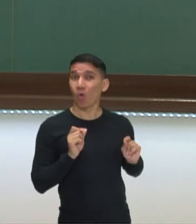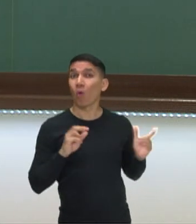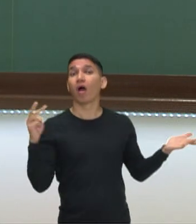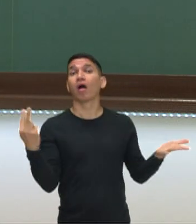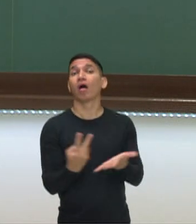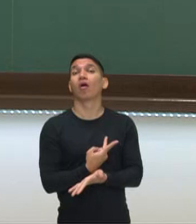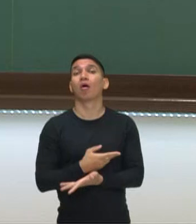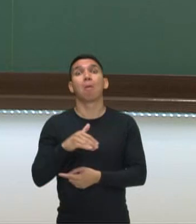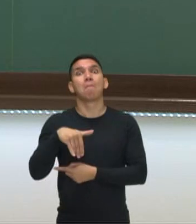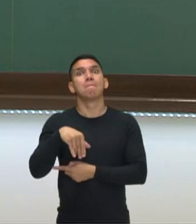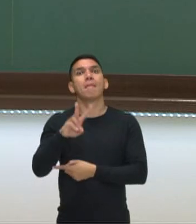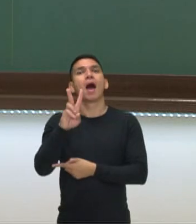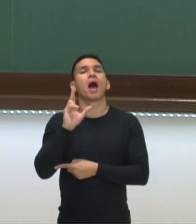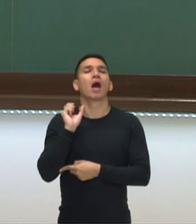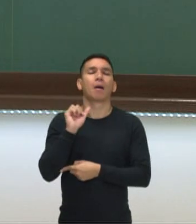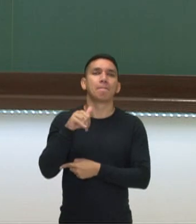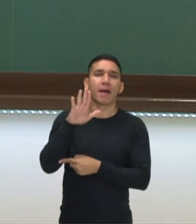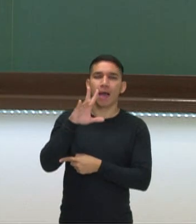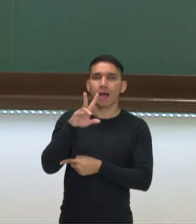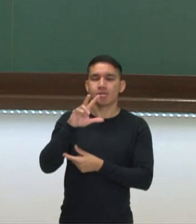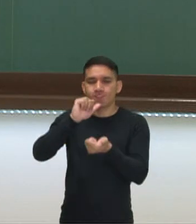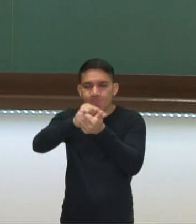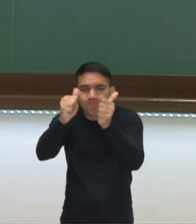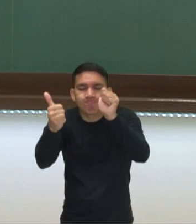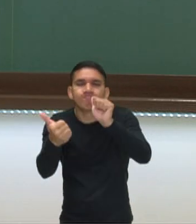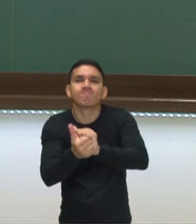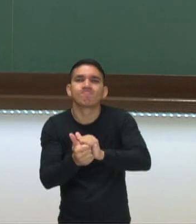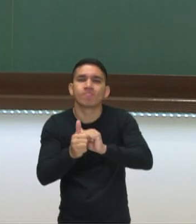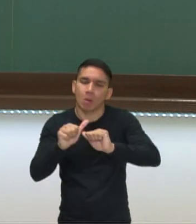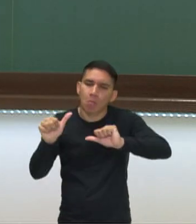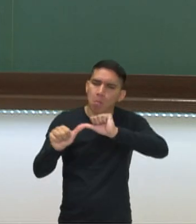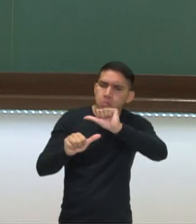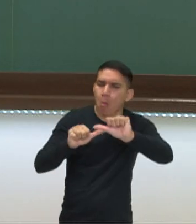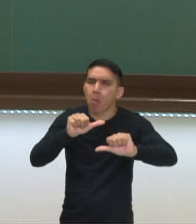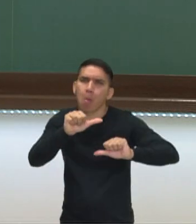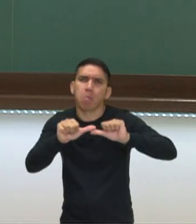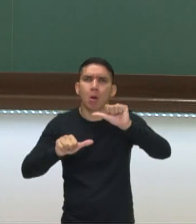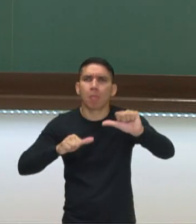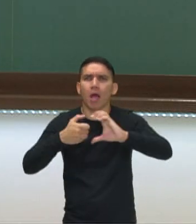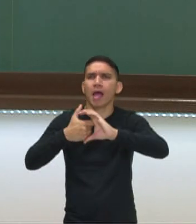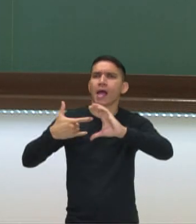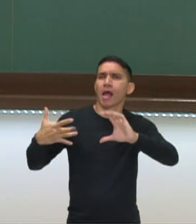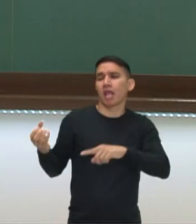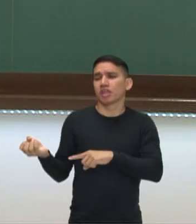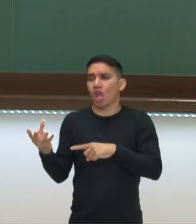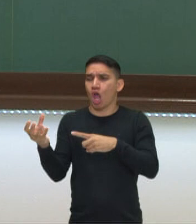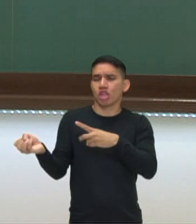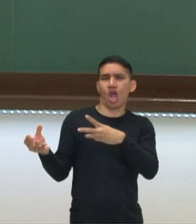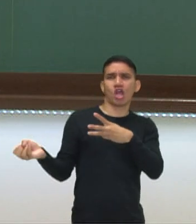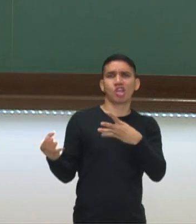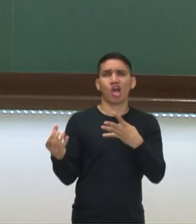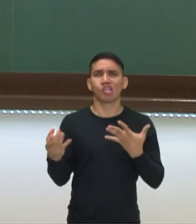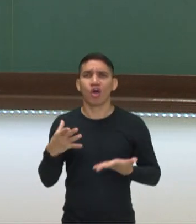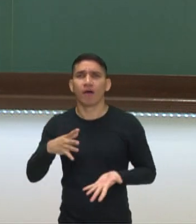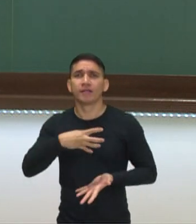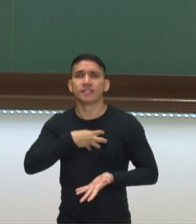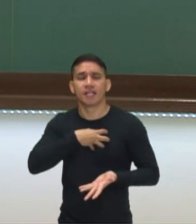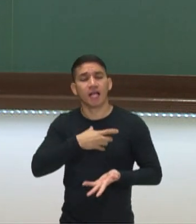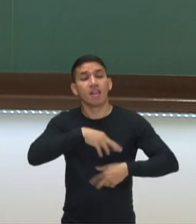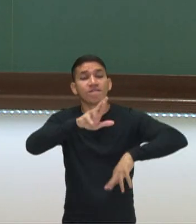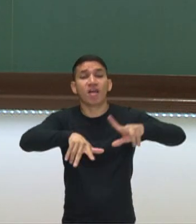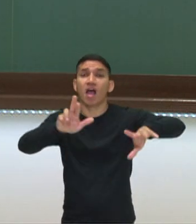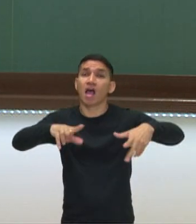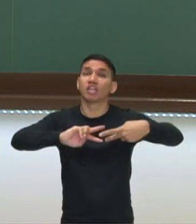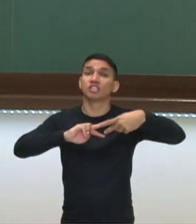promover maior adaptação, mudanças, características novas, a